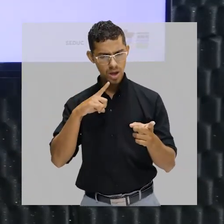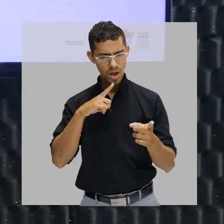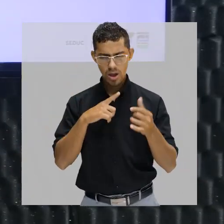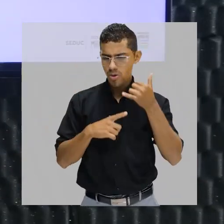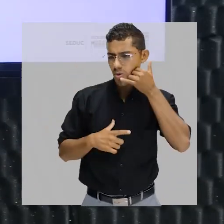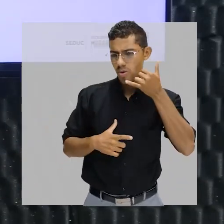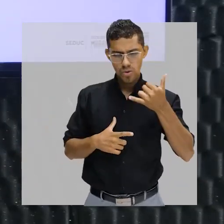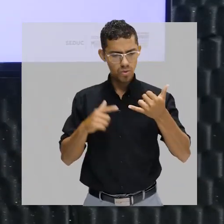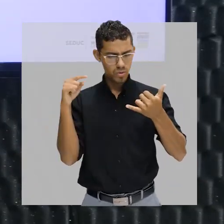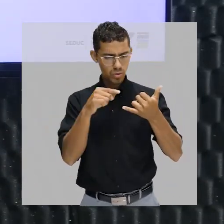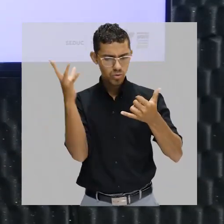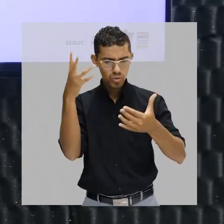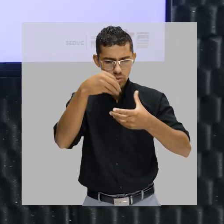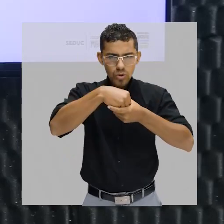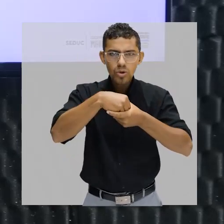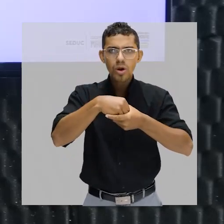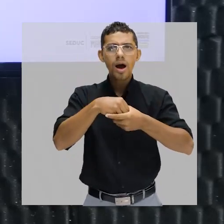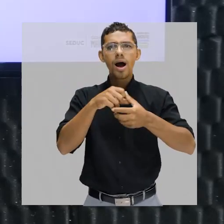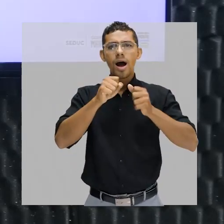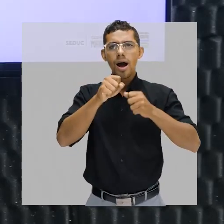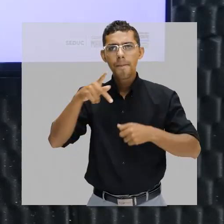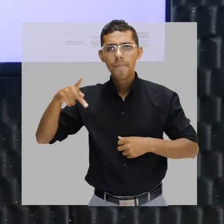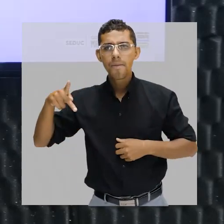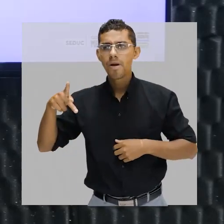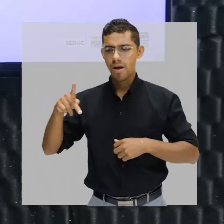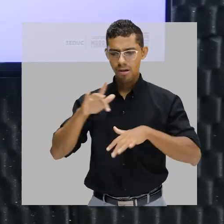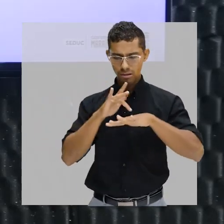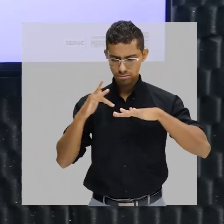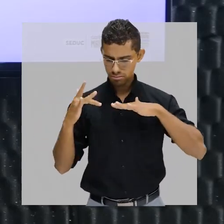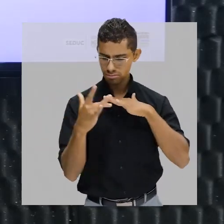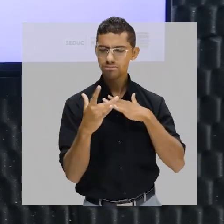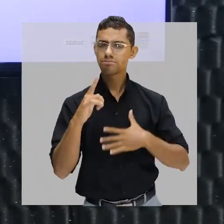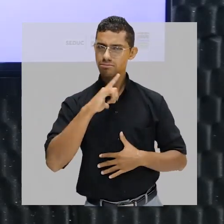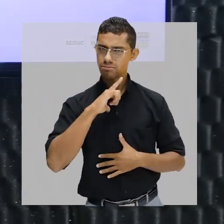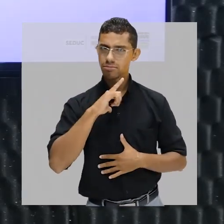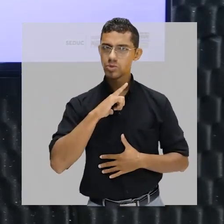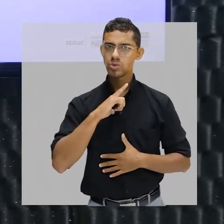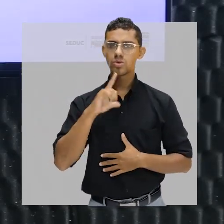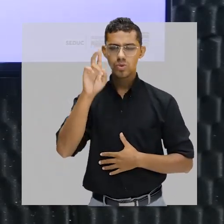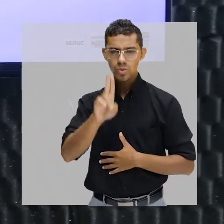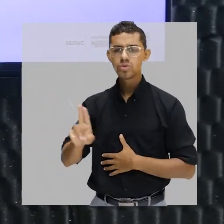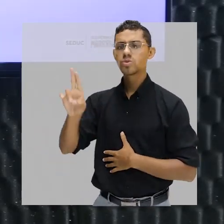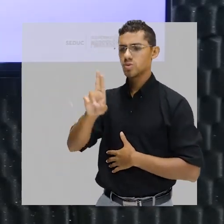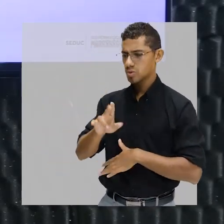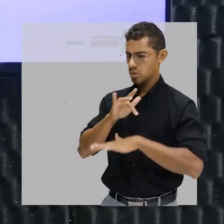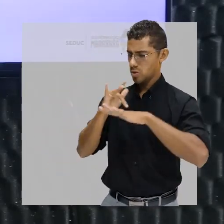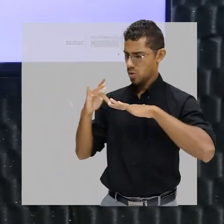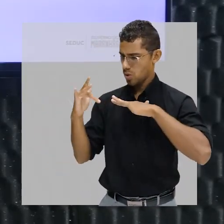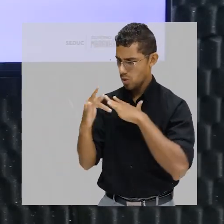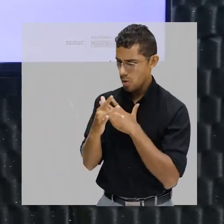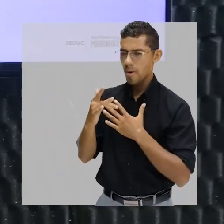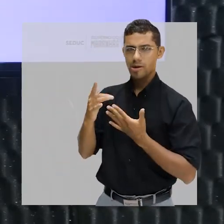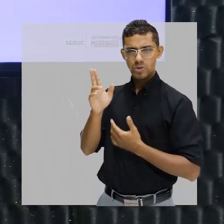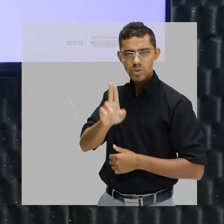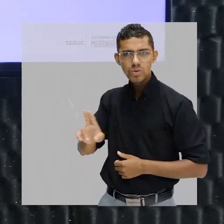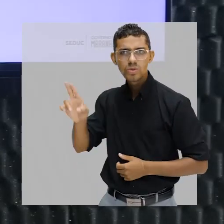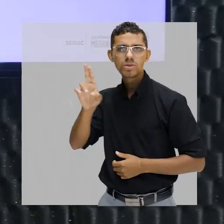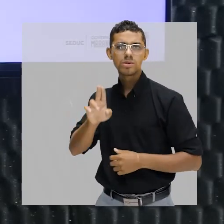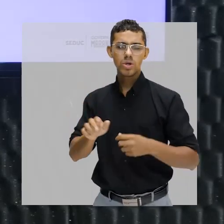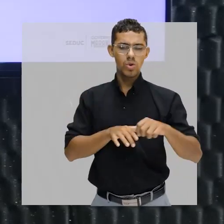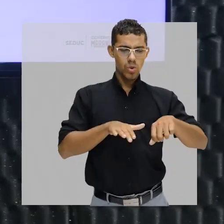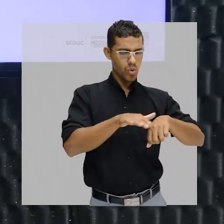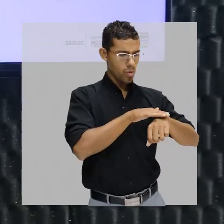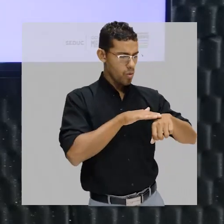nós tem, sim, né? A maioria de nós é, fica numa rede social, conversa com alguém, coloca lá a